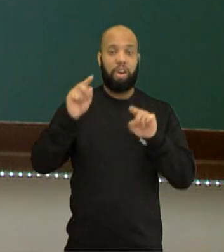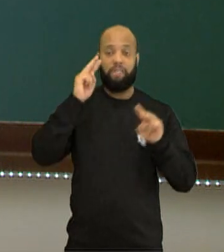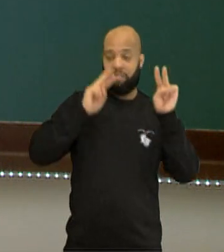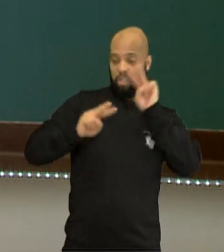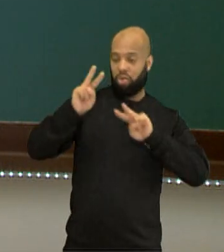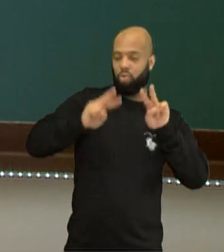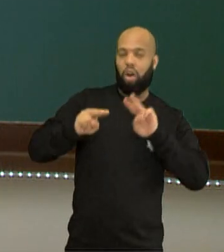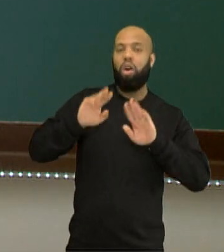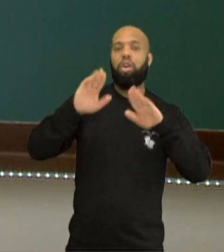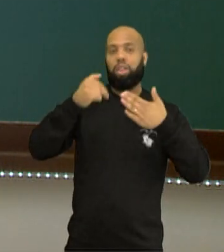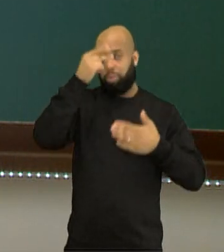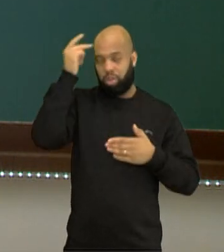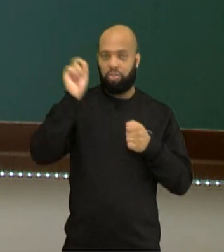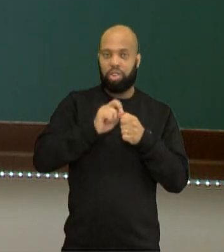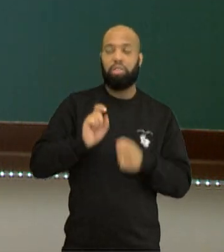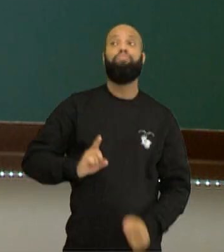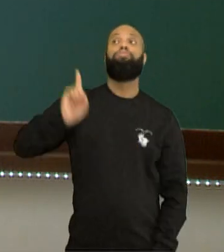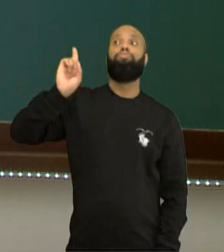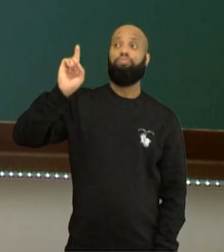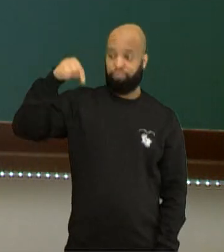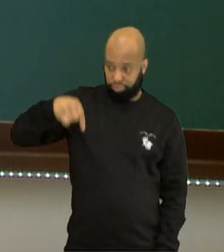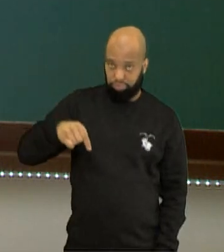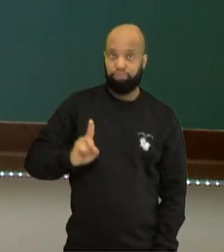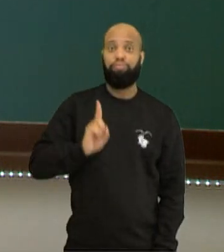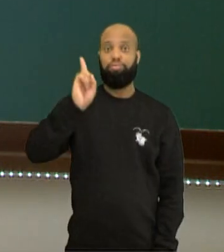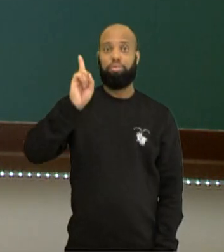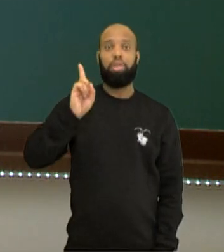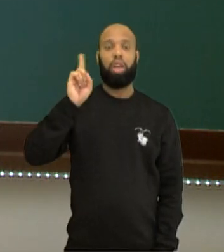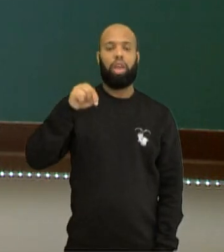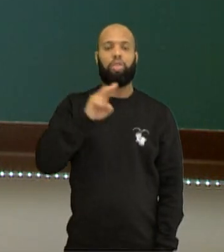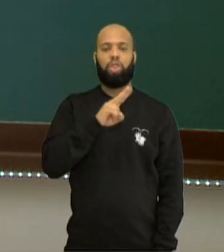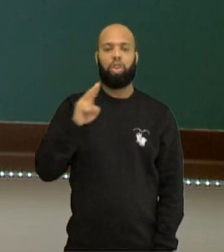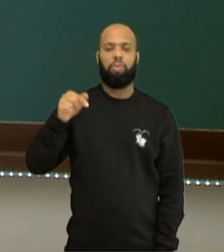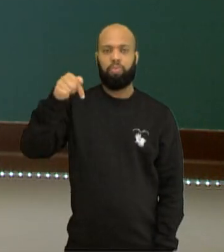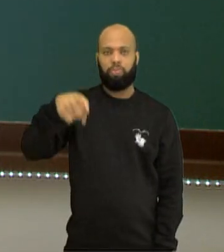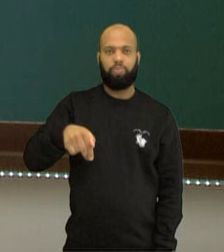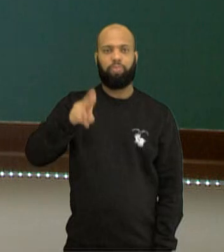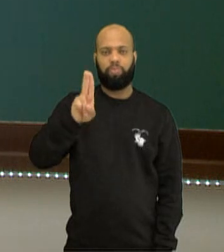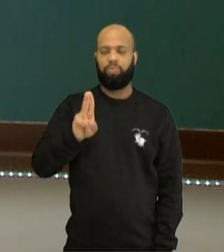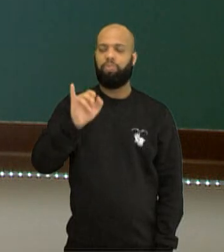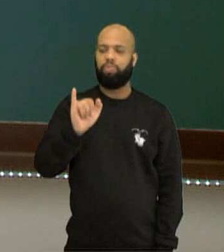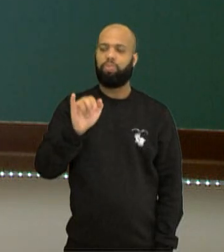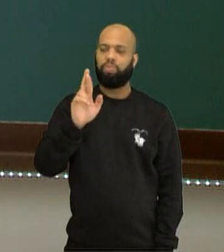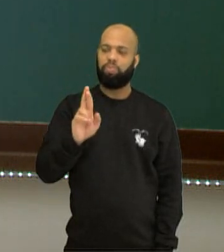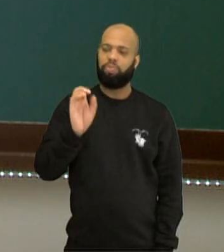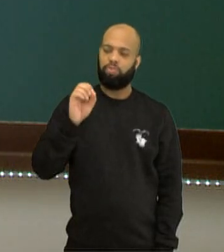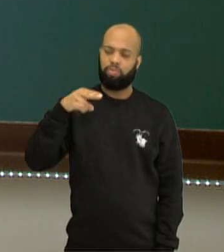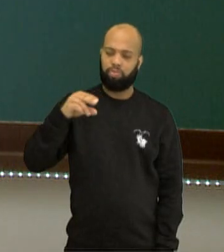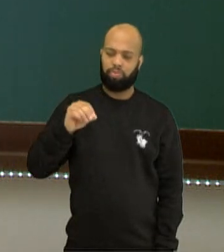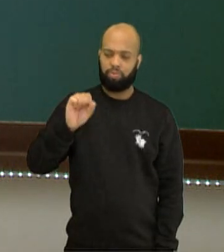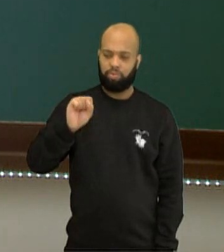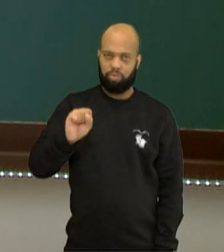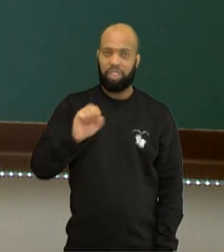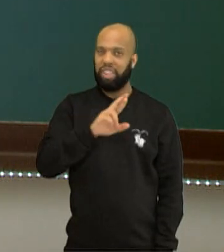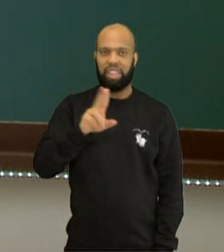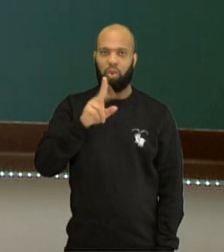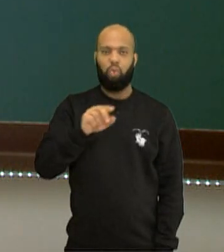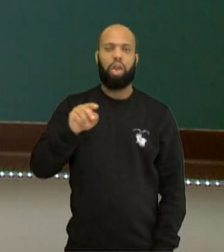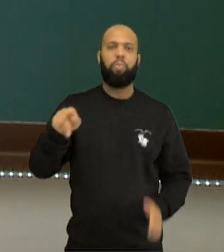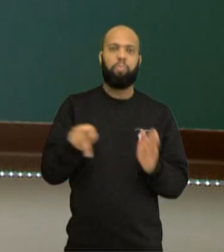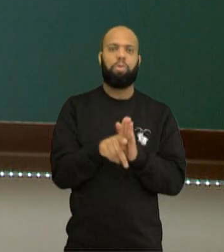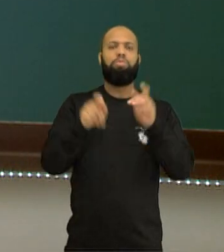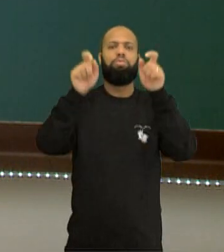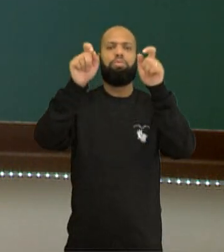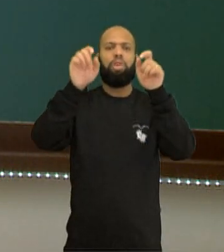essas pessoas que faziam essa coordenação visual, elas foram chamadas de quironomos. Ou seja, pessoas que coordenavam, não eram maestros. Eles